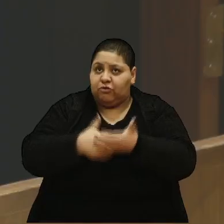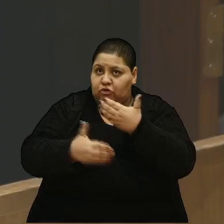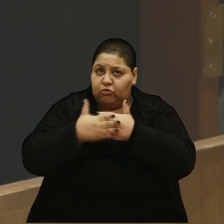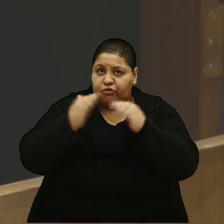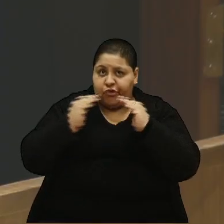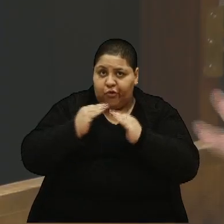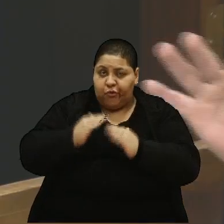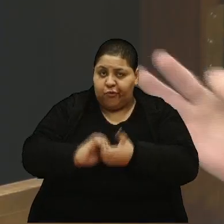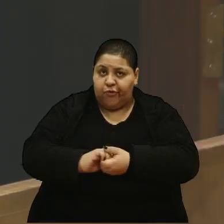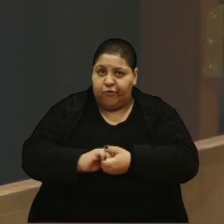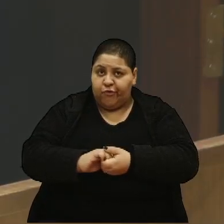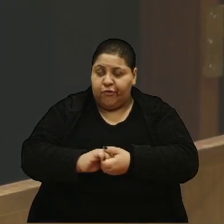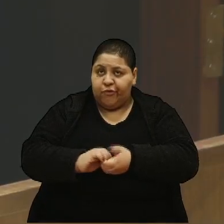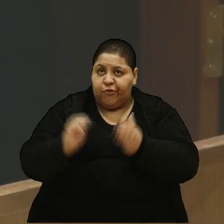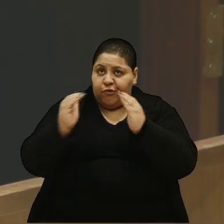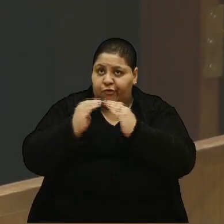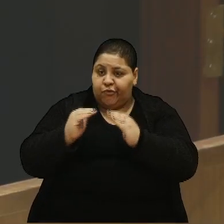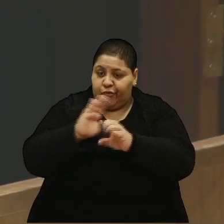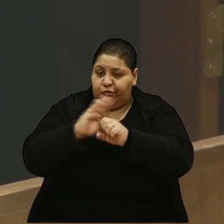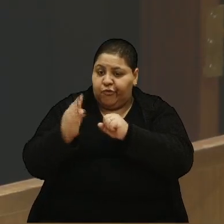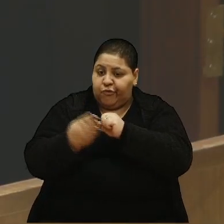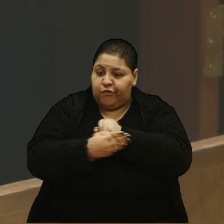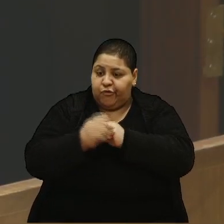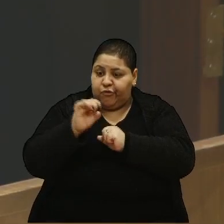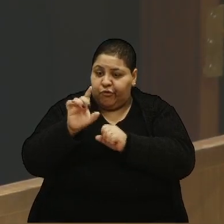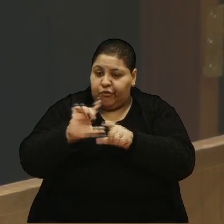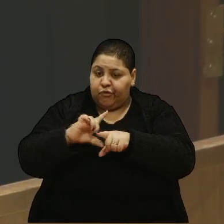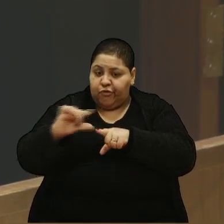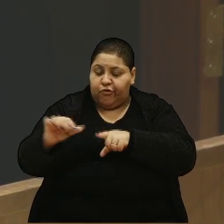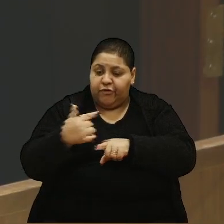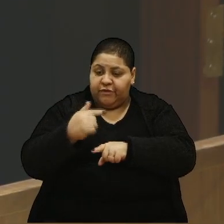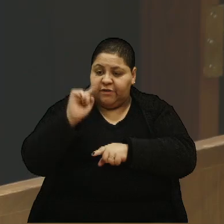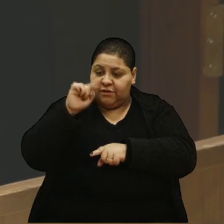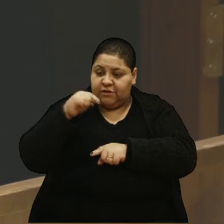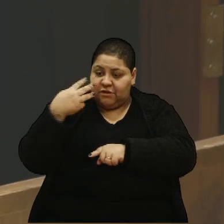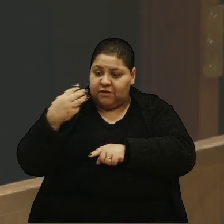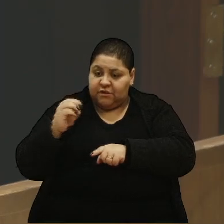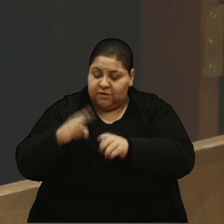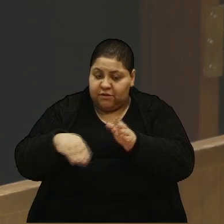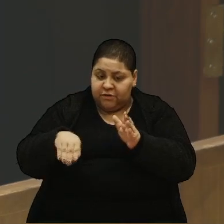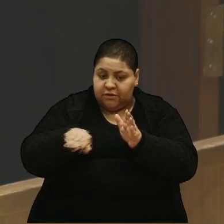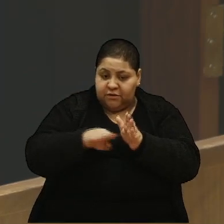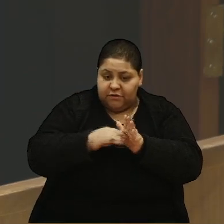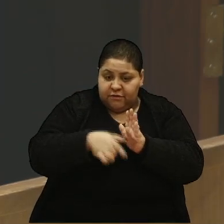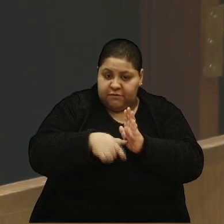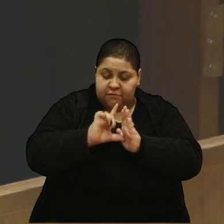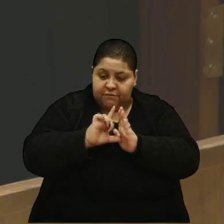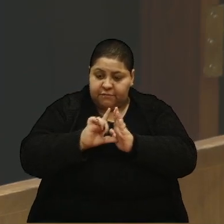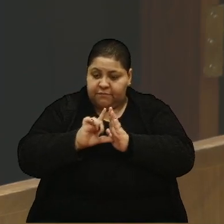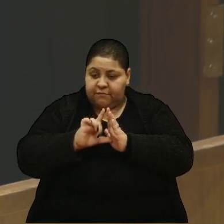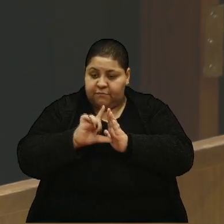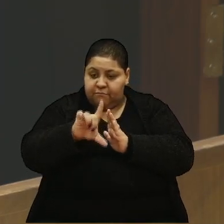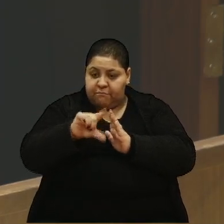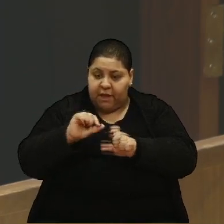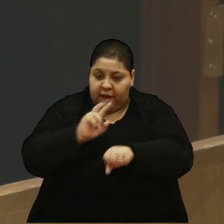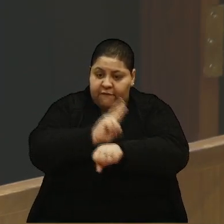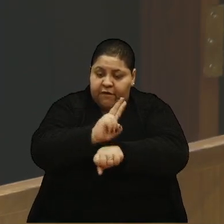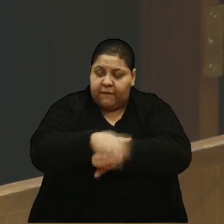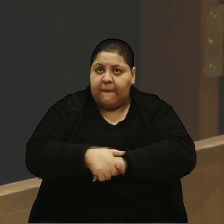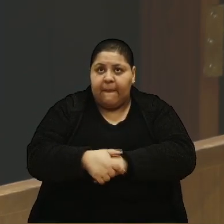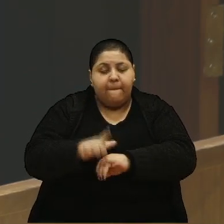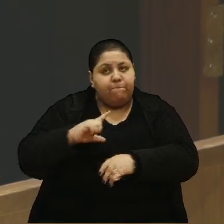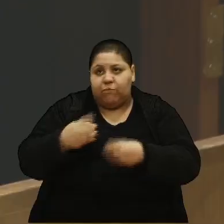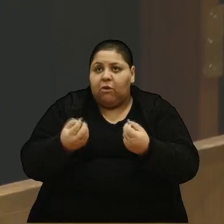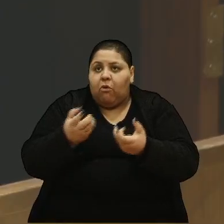combina, ó, vamos se combinar aqui no bairro, todo mundo só vai sair de casa às 7h30. Quem chegar mais cedo ali, pega a vaga. Não